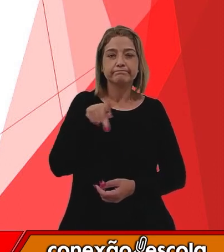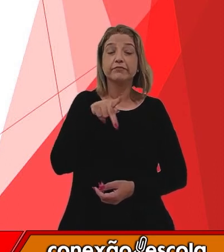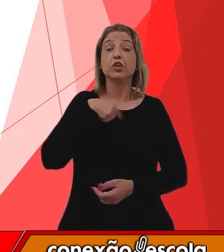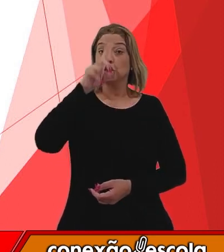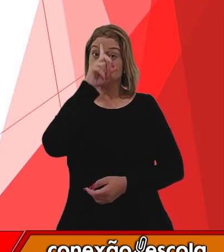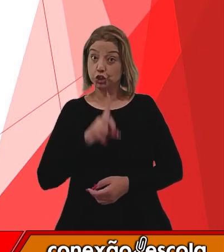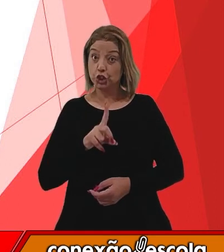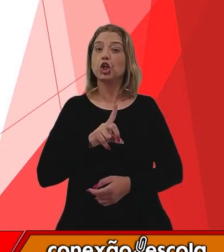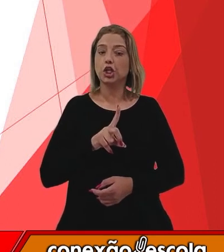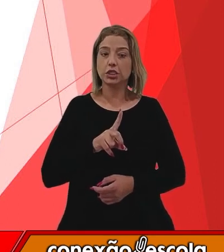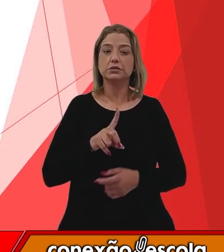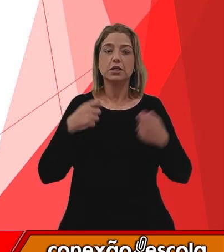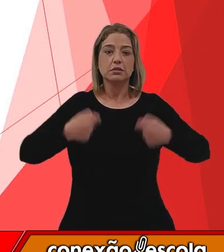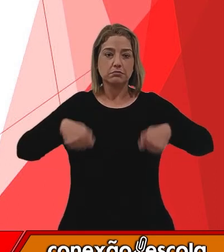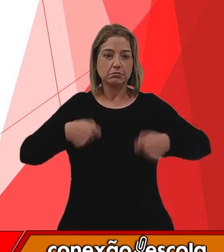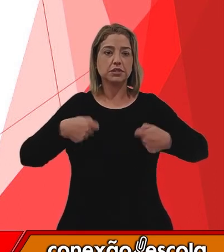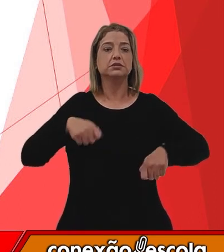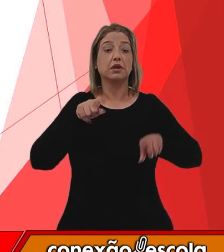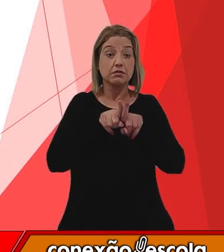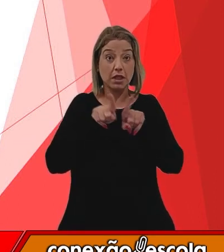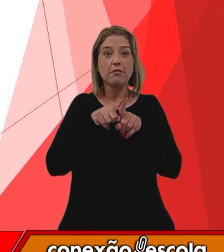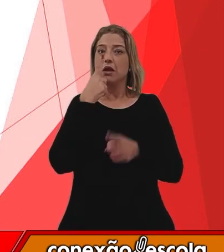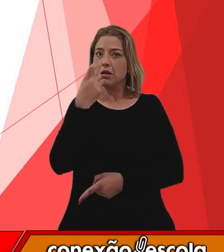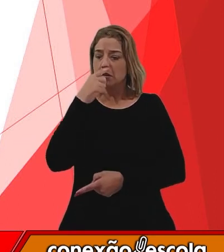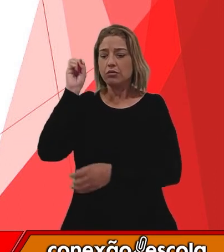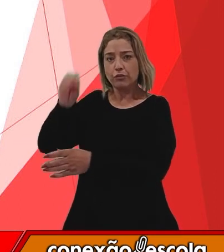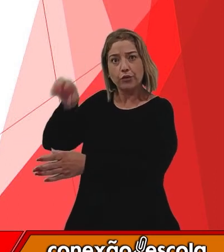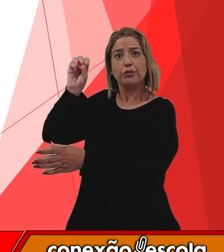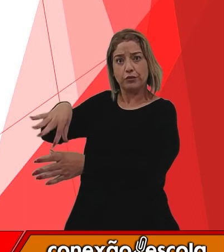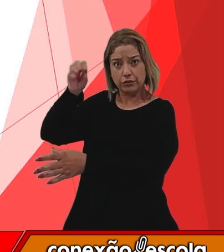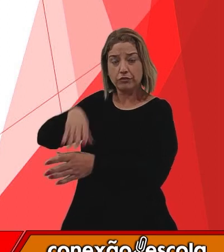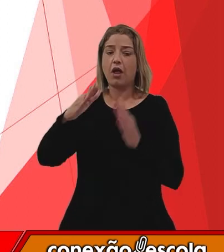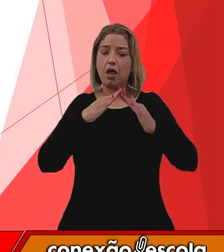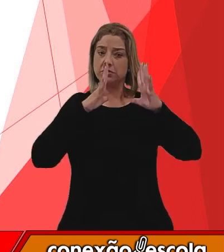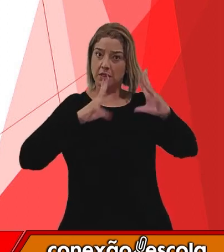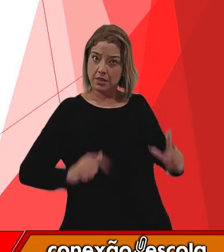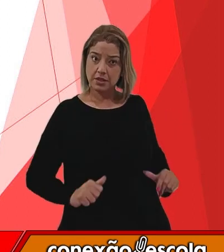direito de ter ruas limpas, mas também o dever de jogar o lixo na lixeira, certo?